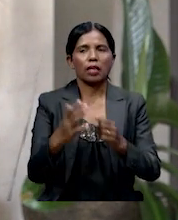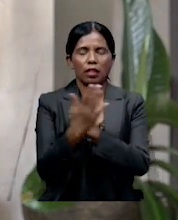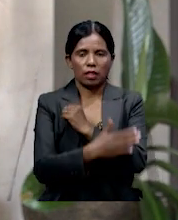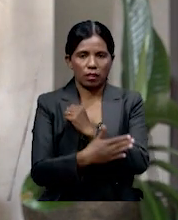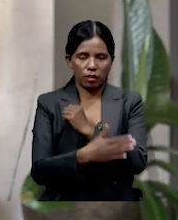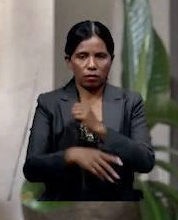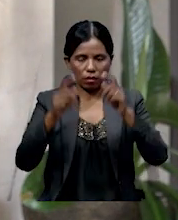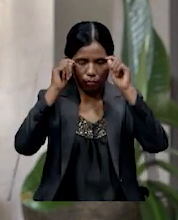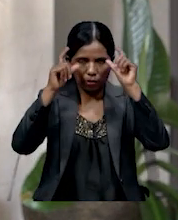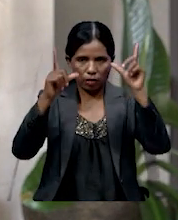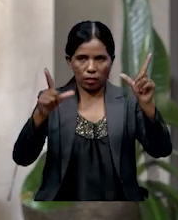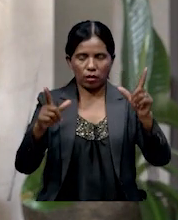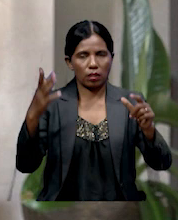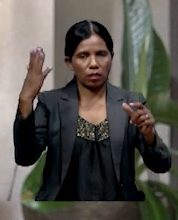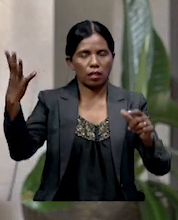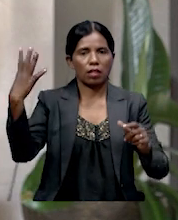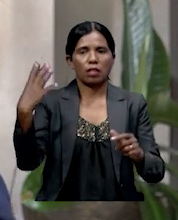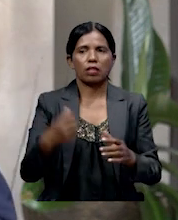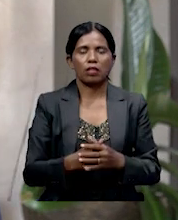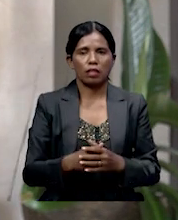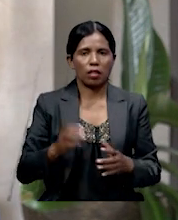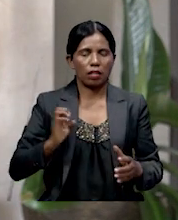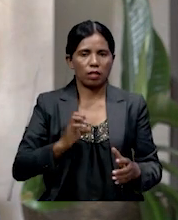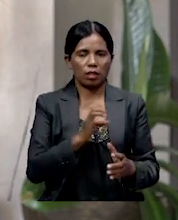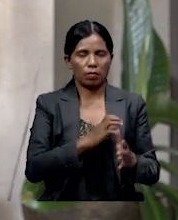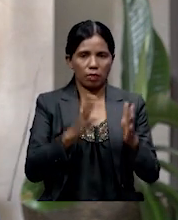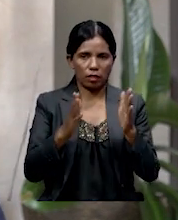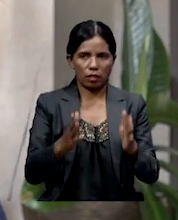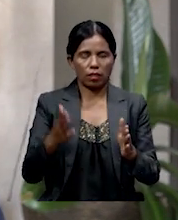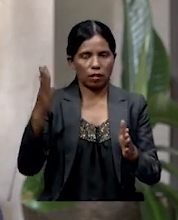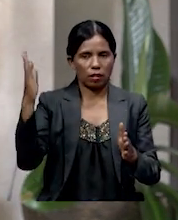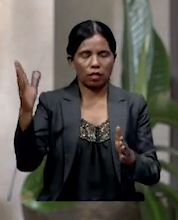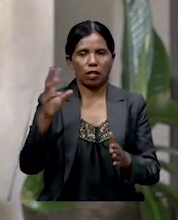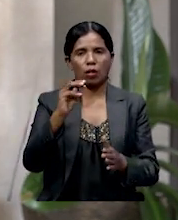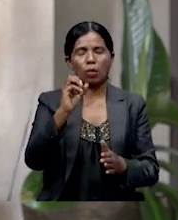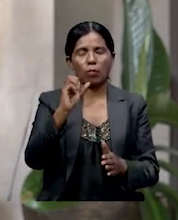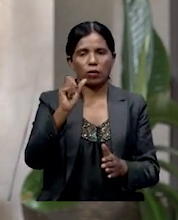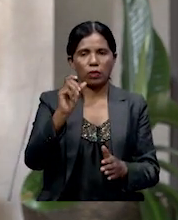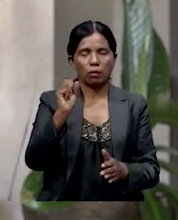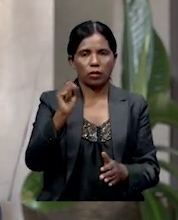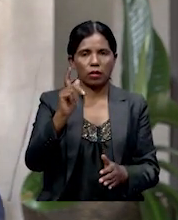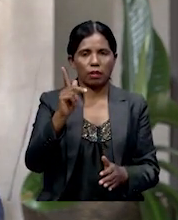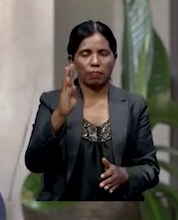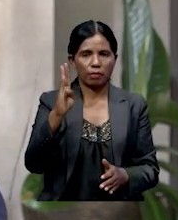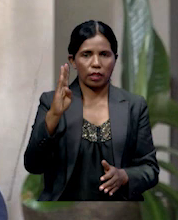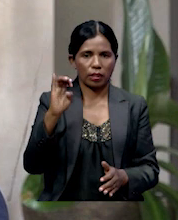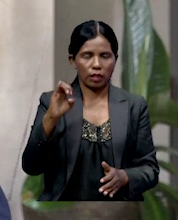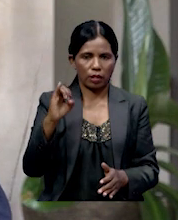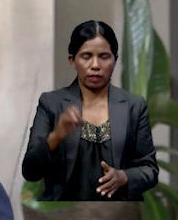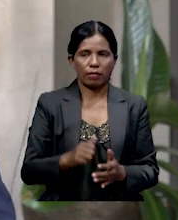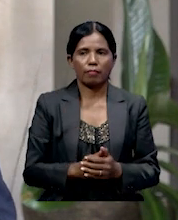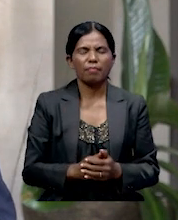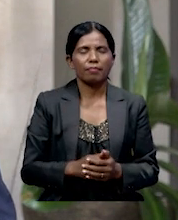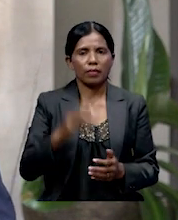Timor-Leste, minha residência e a Moçambique, a cobertura, mas... A África do